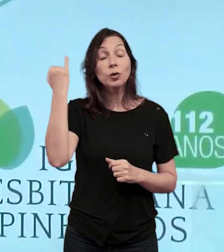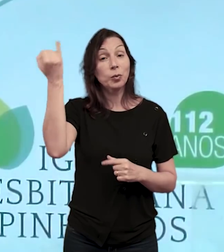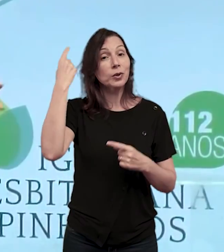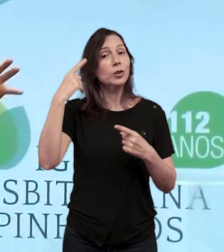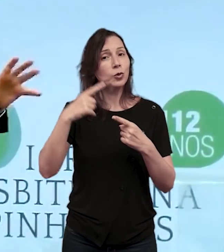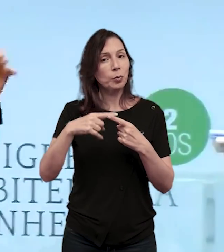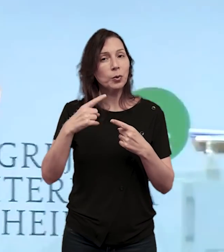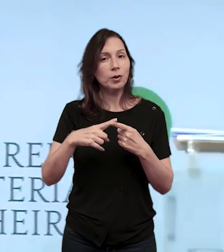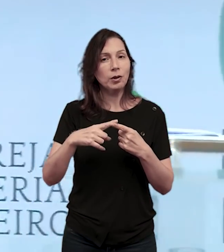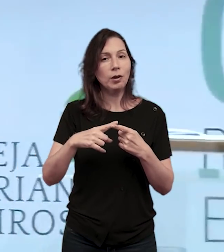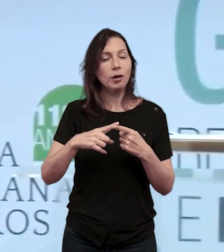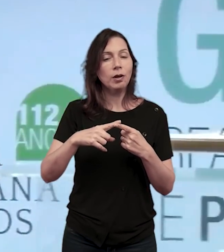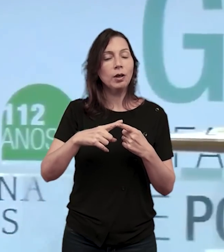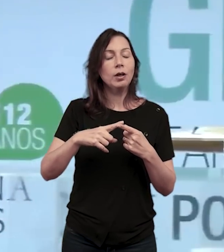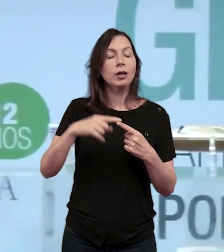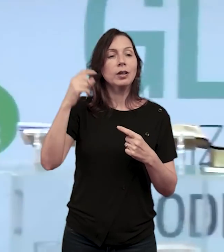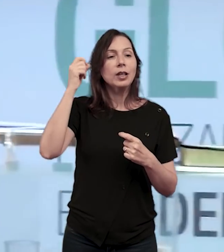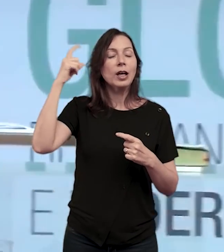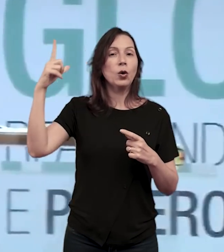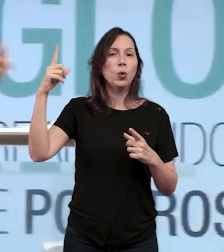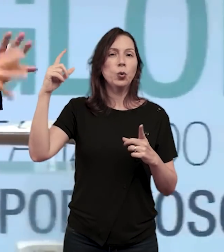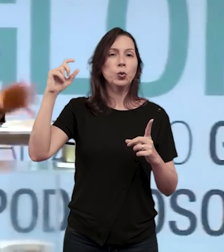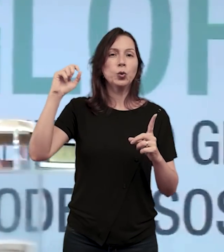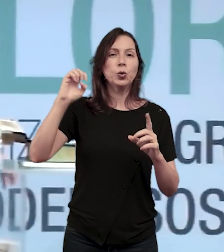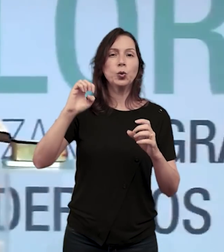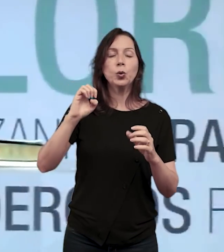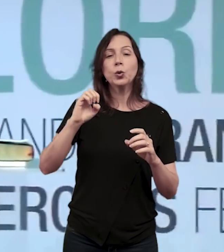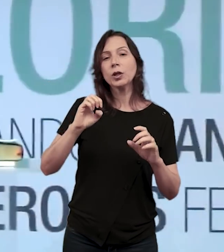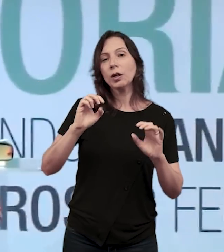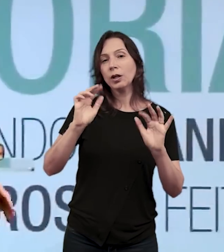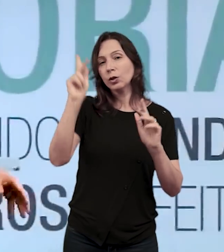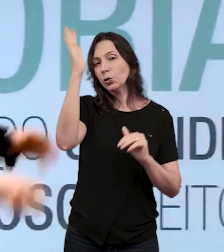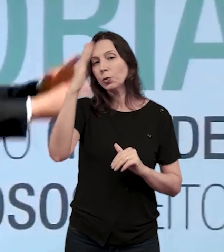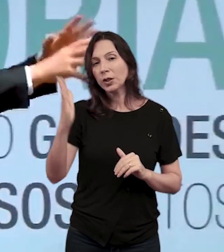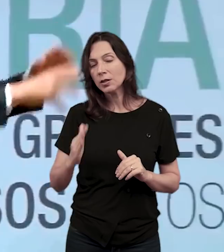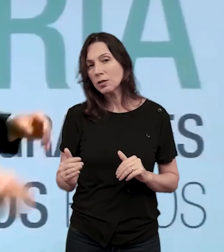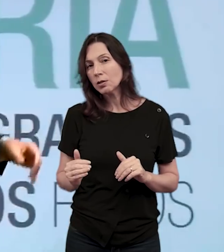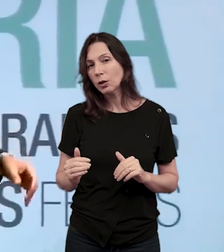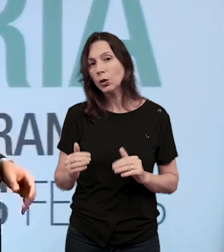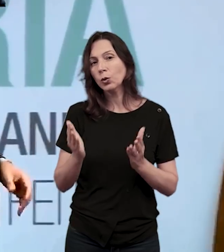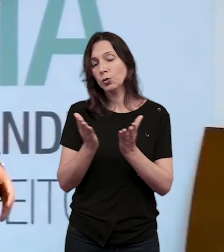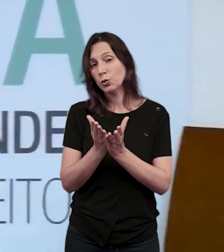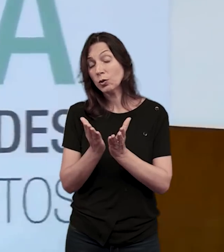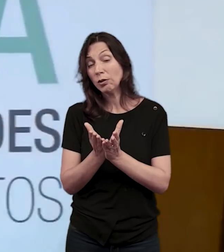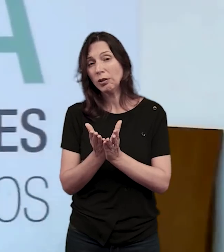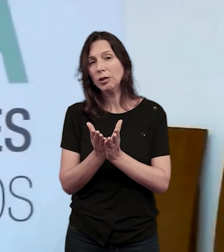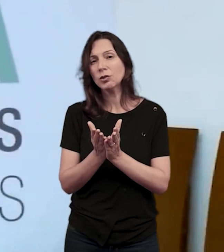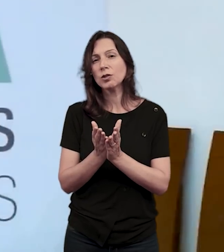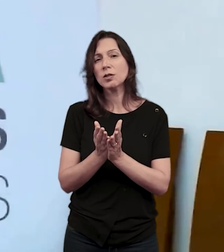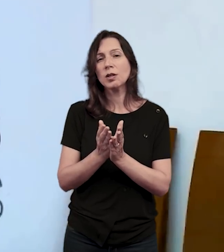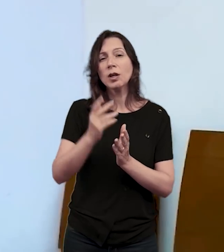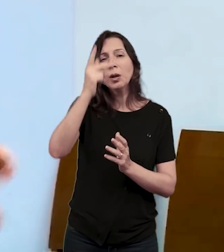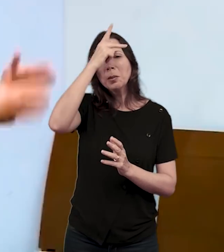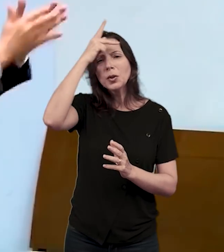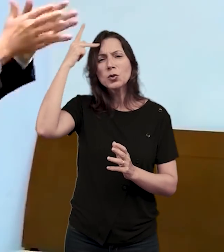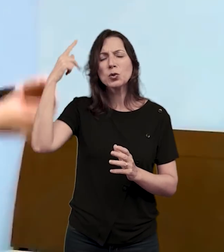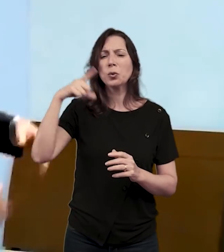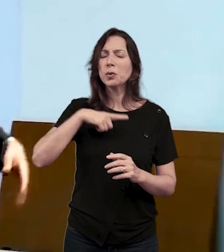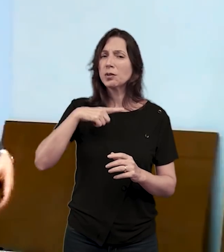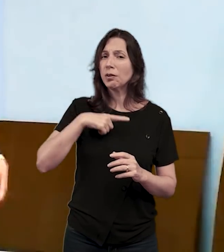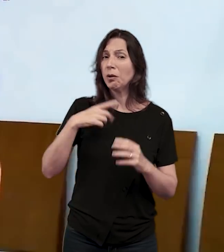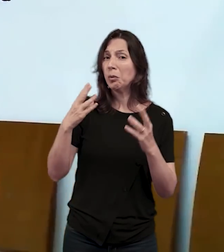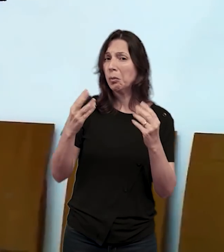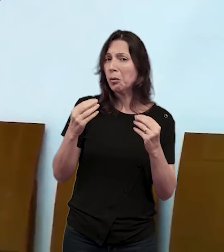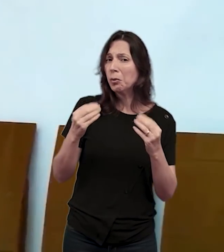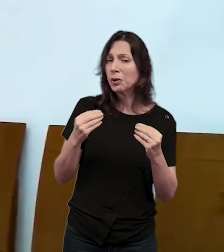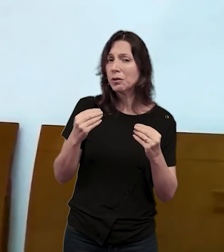que o diabo vai pegar e arrebentar com você, que o diabo vai destruir você, vai acabar com você, e tem muita gente com medo